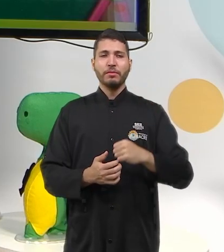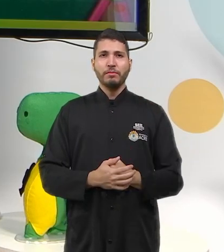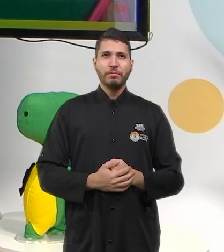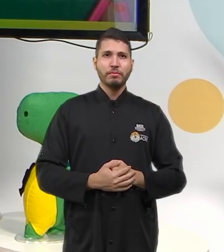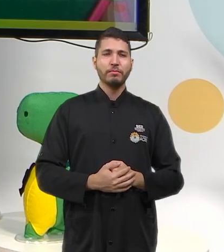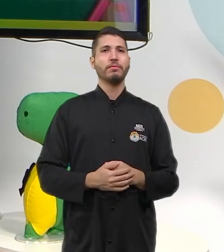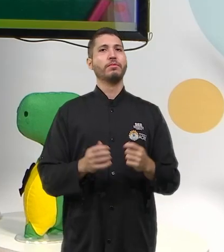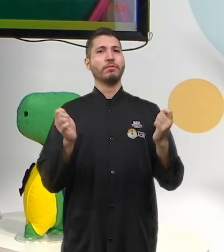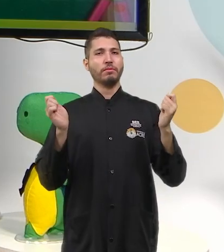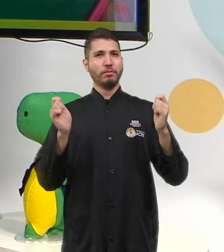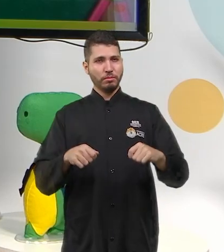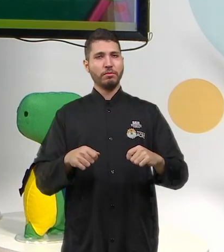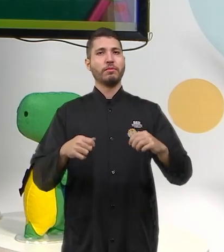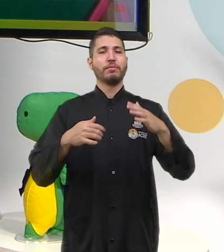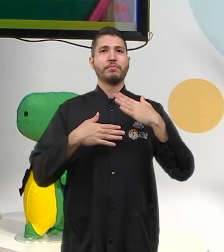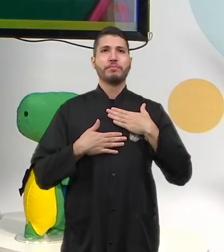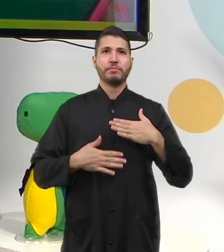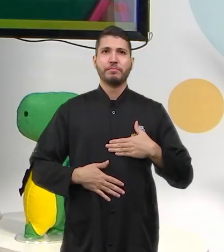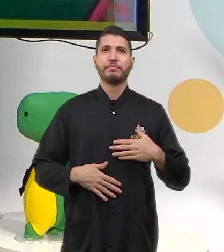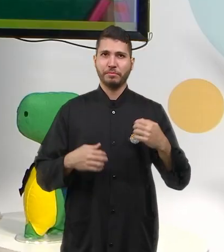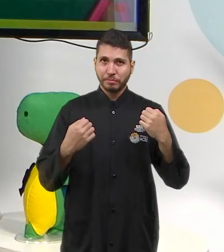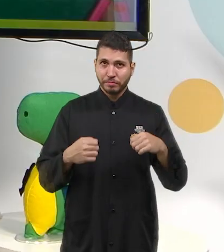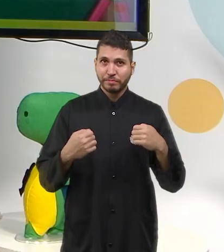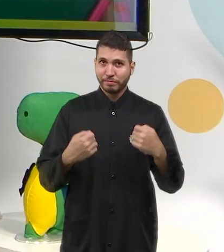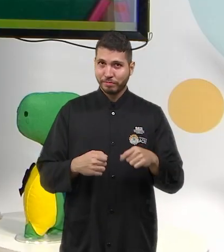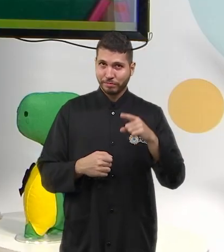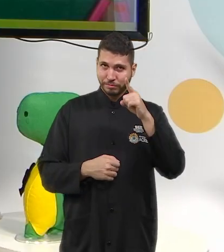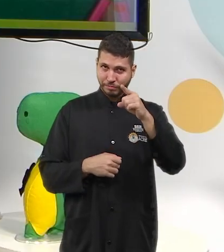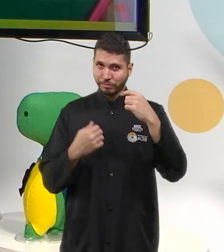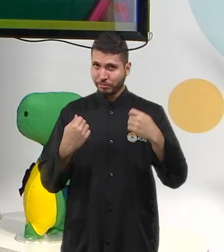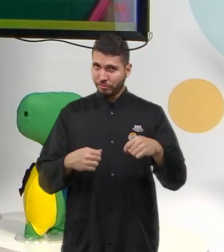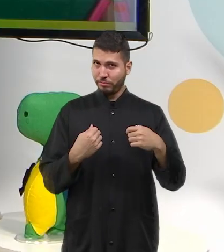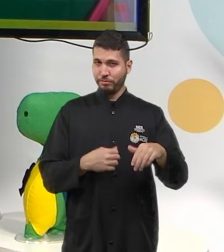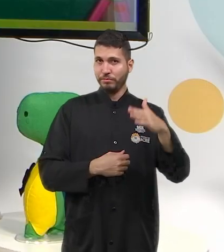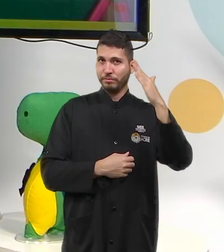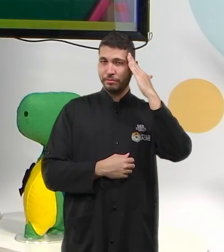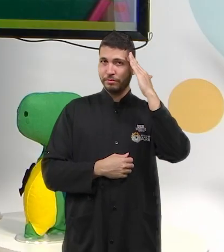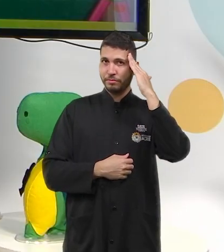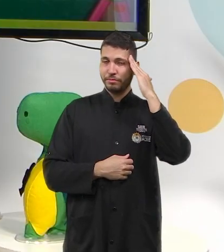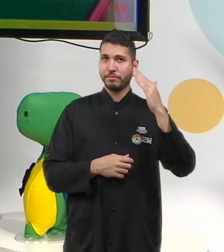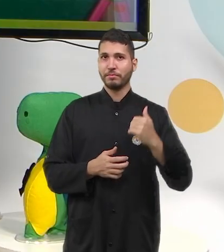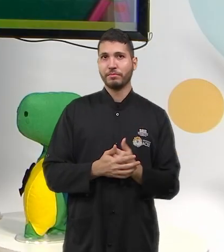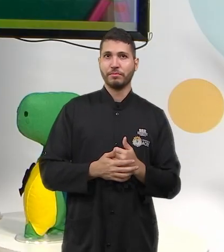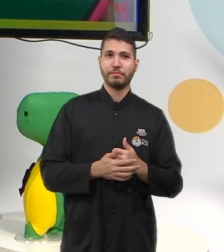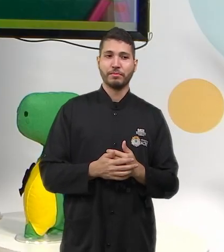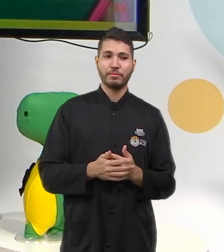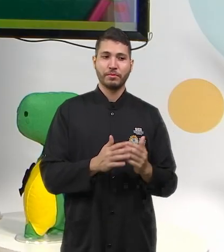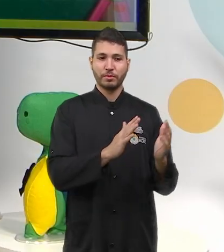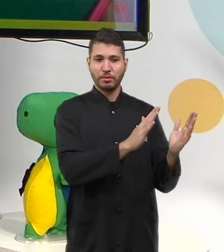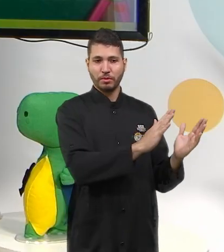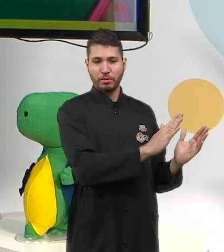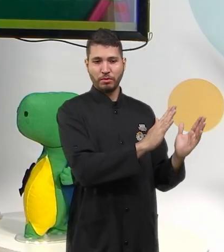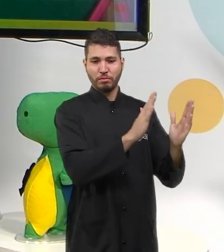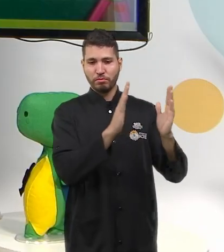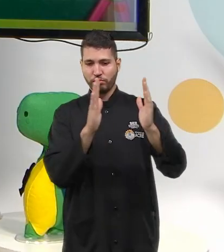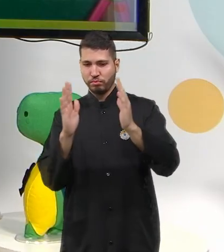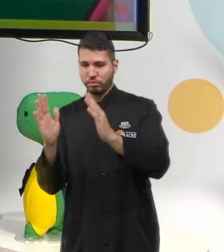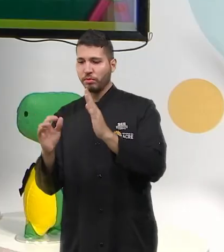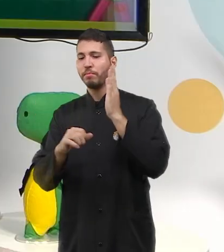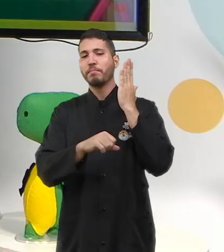então a gente precisava entender que eles vão ser esses elementos, atributos treináveis, que vem desse desempenho motor, que vai ser